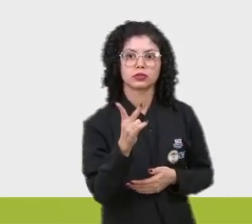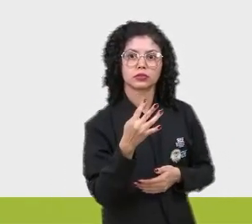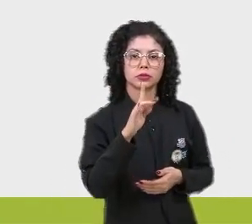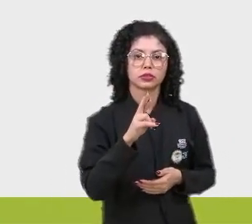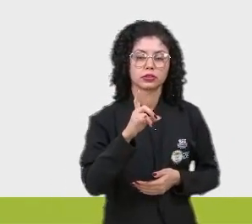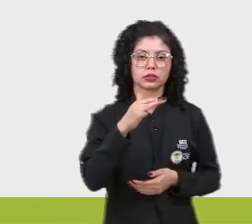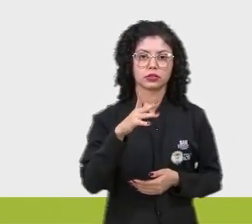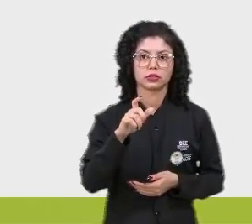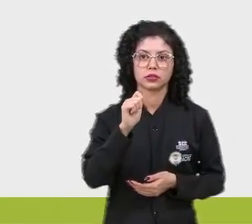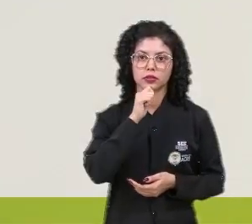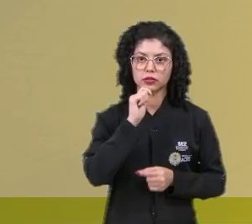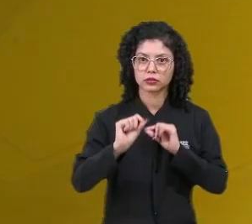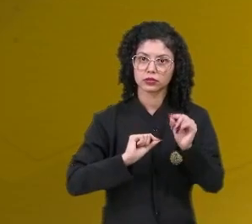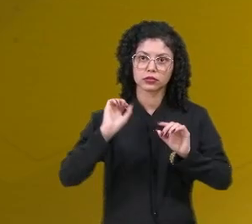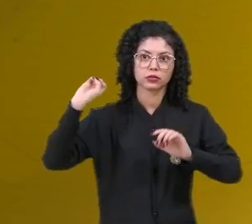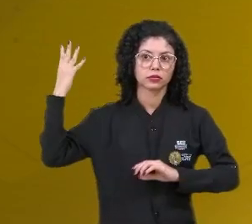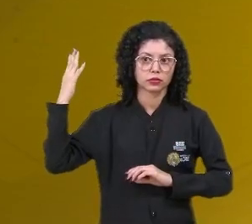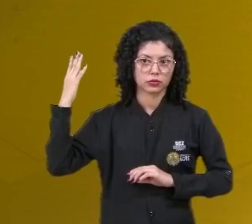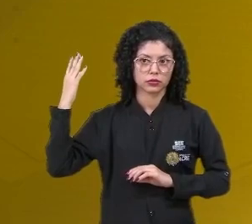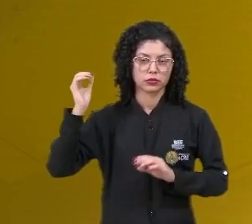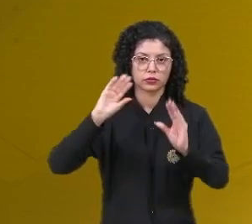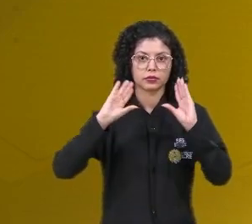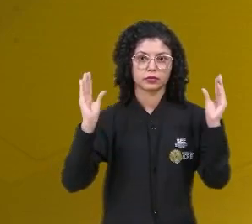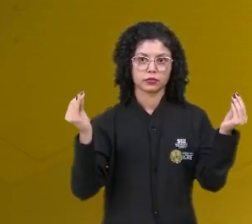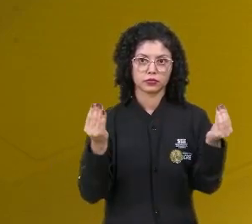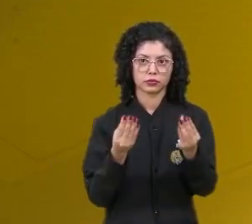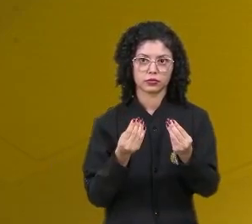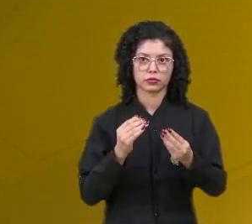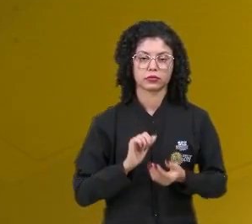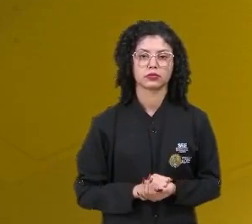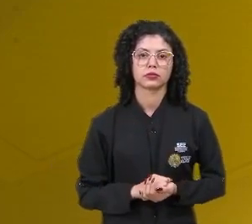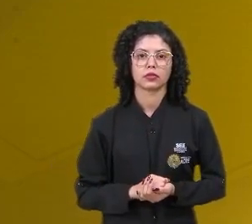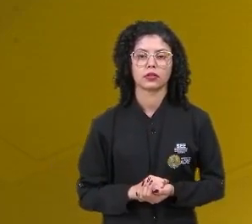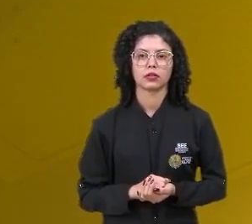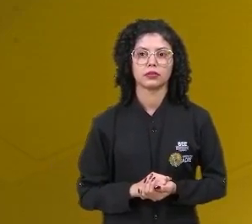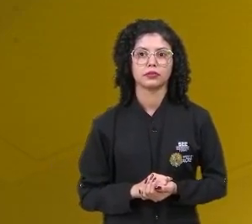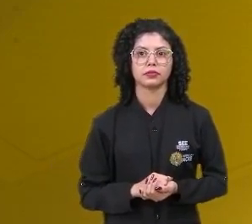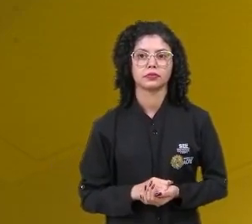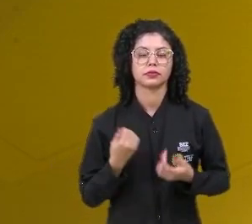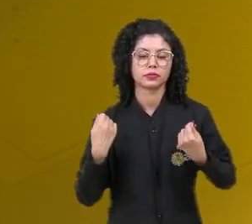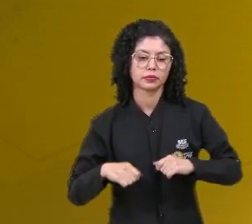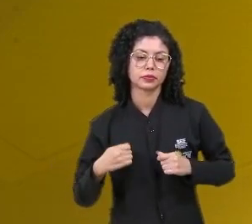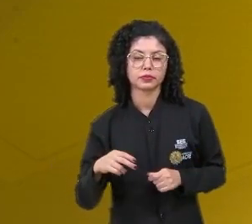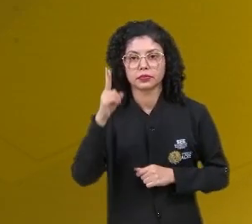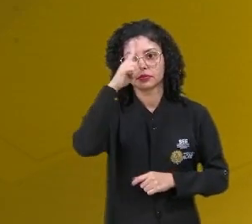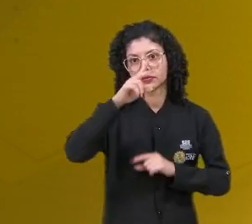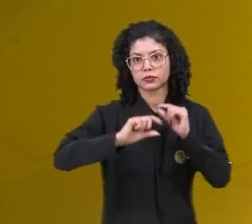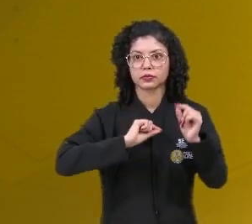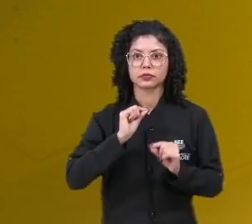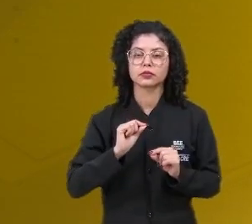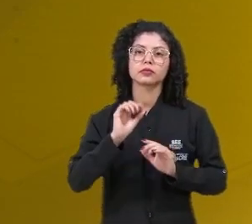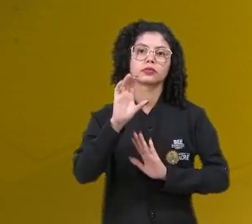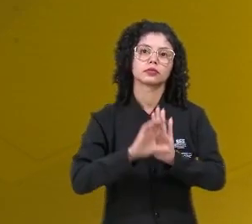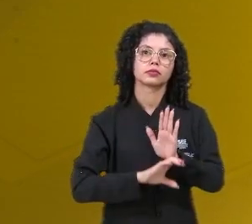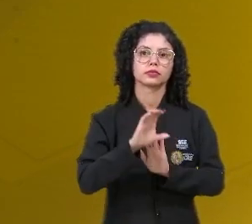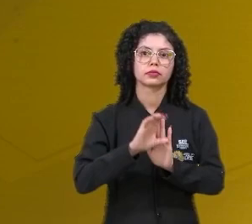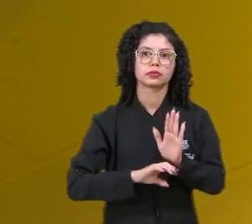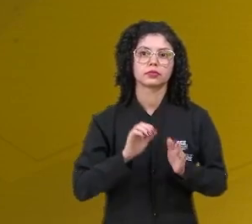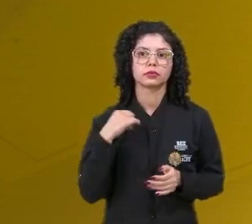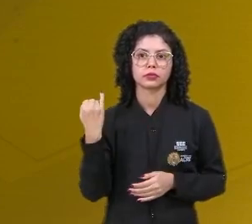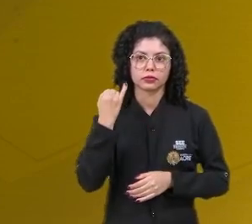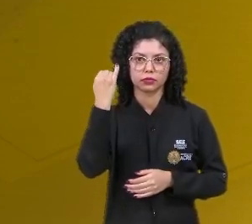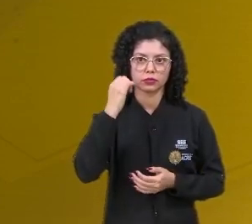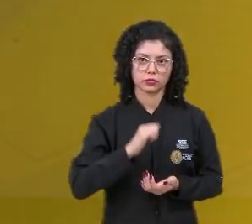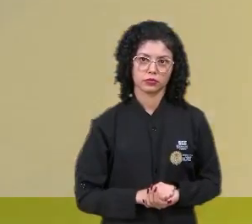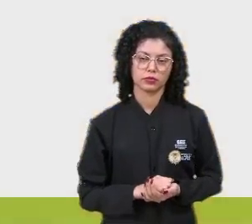que acontece nessa substância, nesse composto. Devemos aí lembrar de alguns conceitos bem importantes,